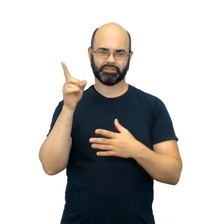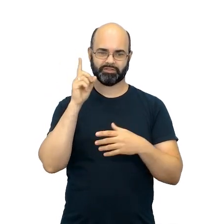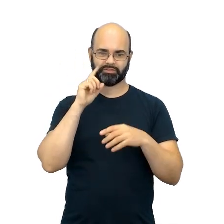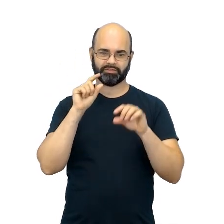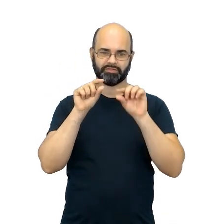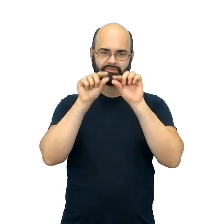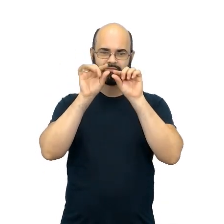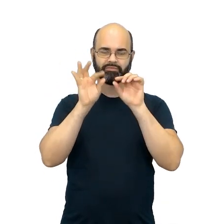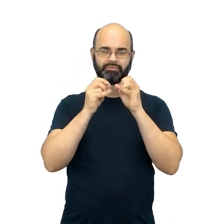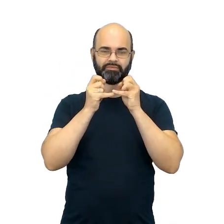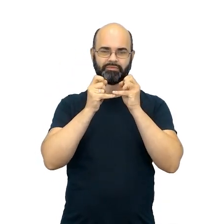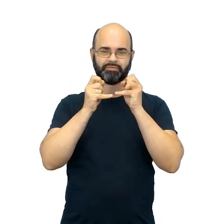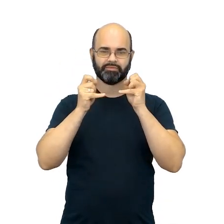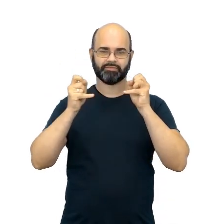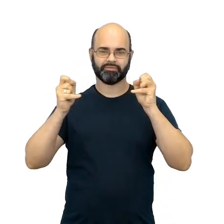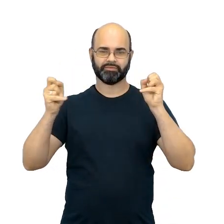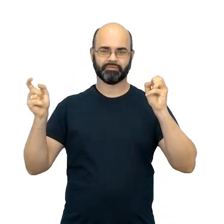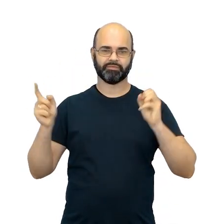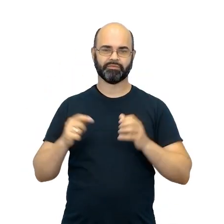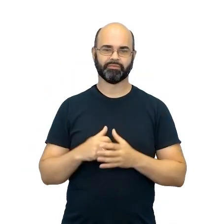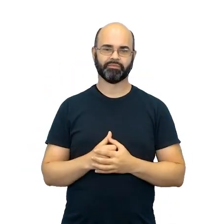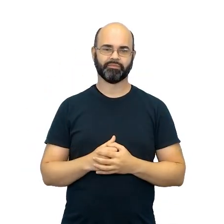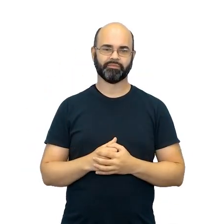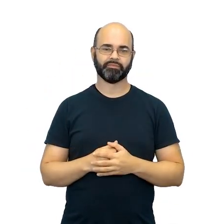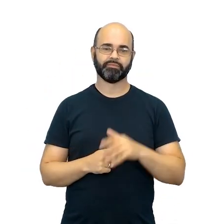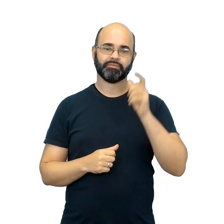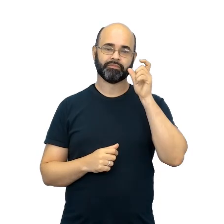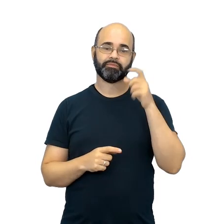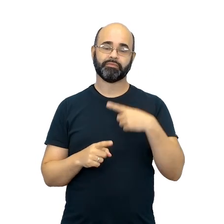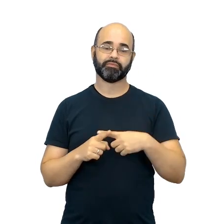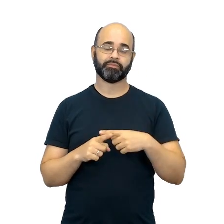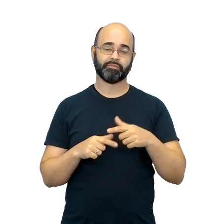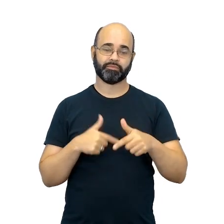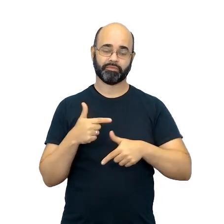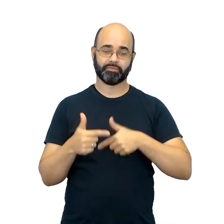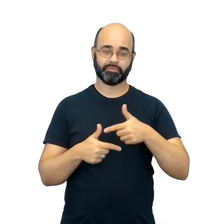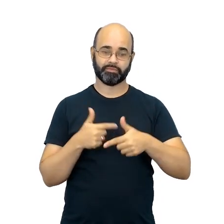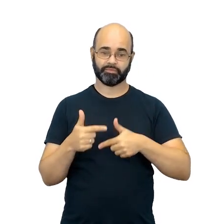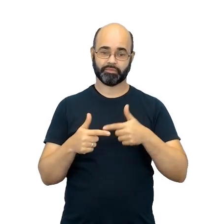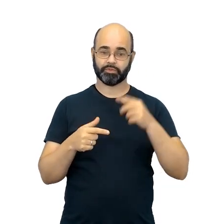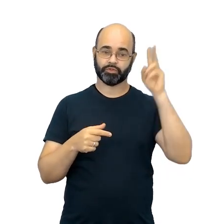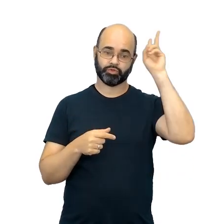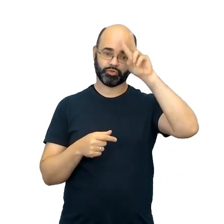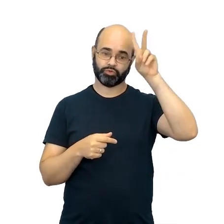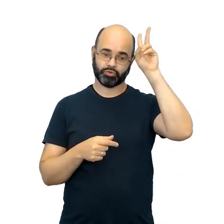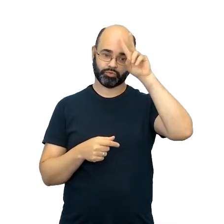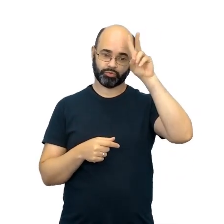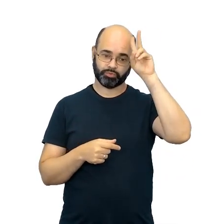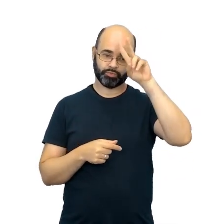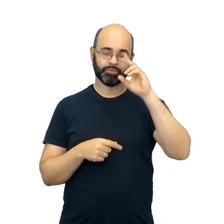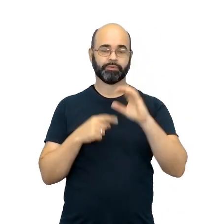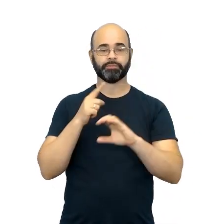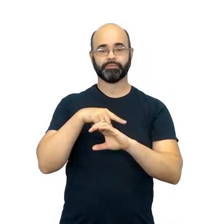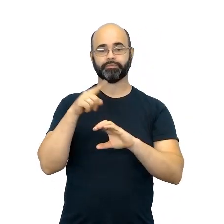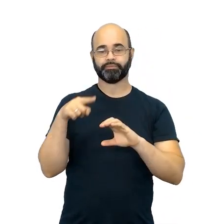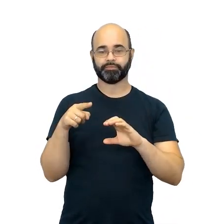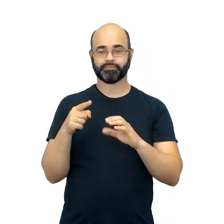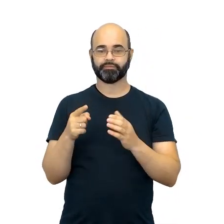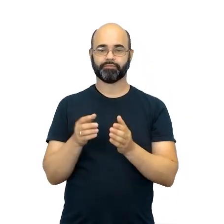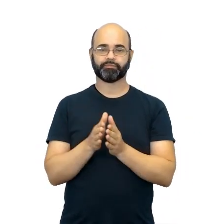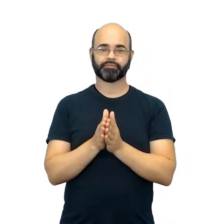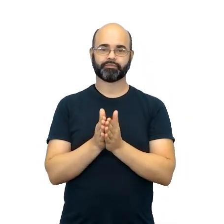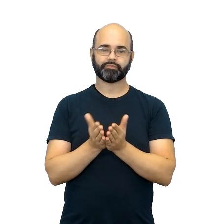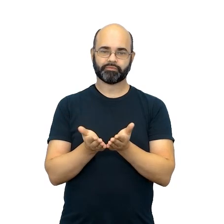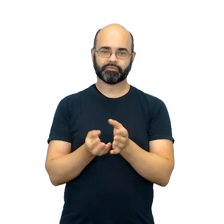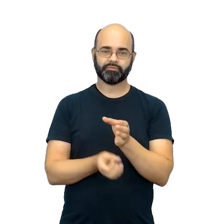mais um livro que eu recomendo, assim, né, porque trabalhar com história da ciência com esse livro, ou melhor, né, aprimorar